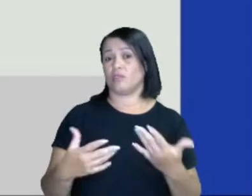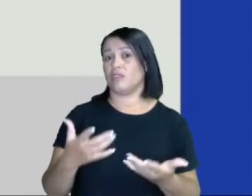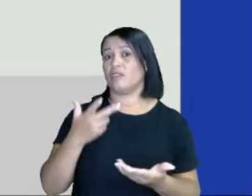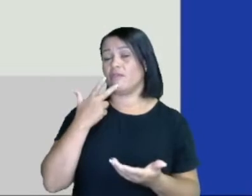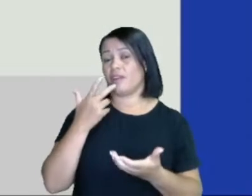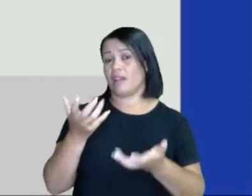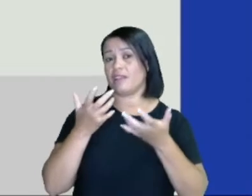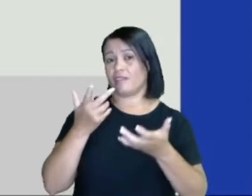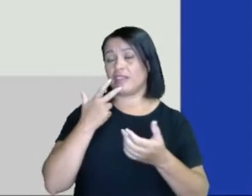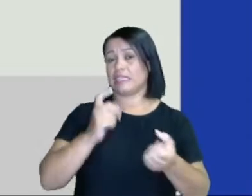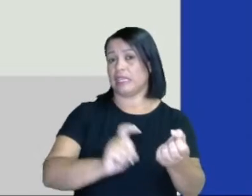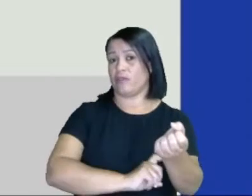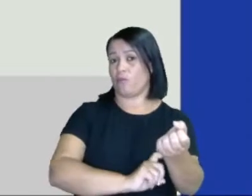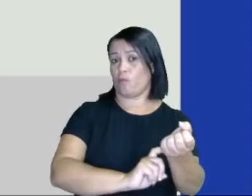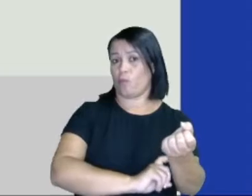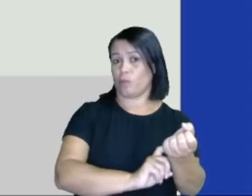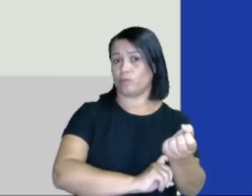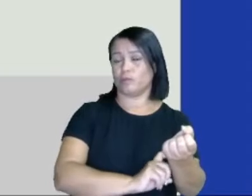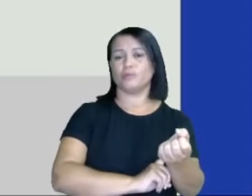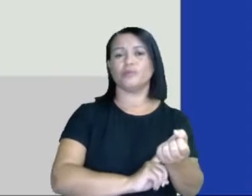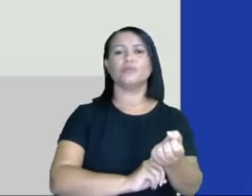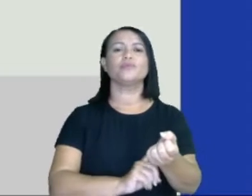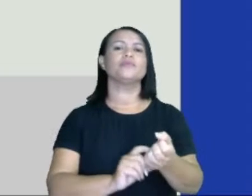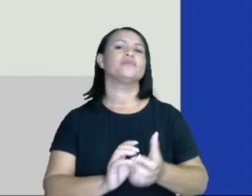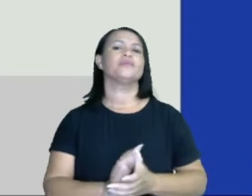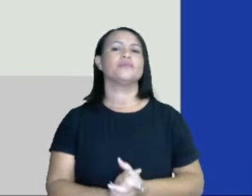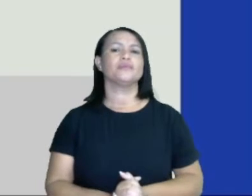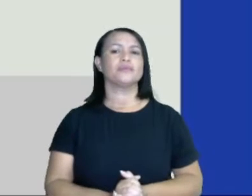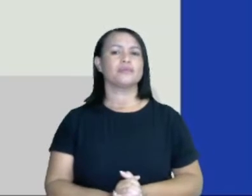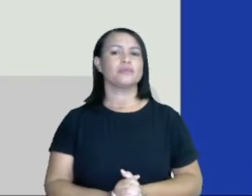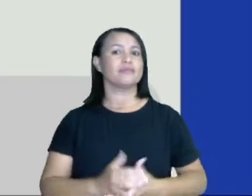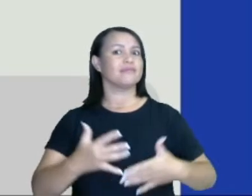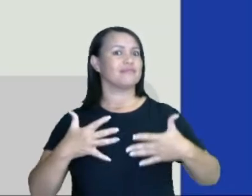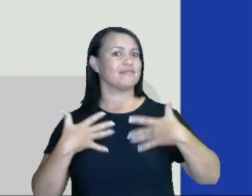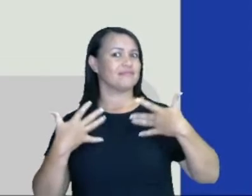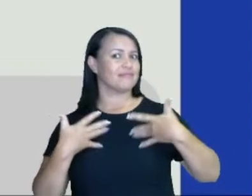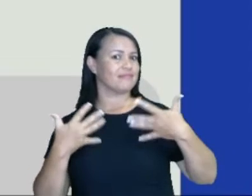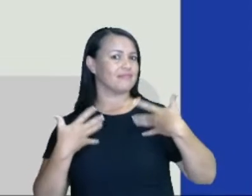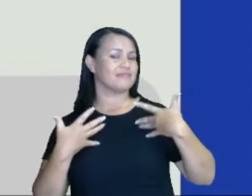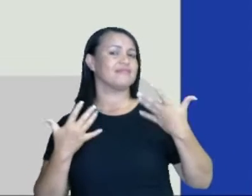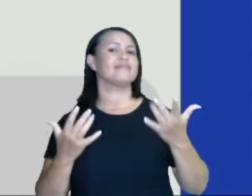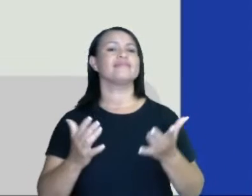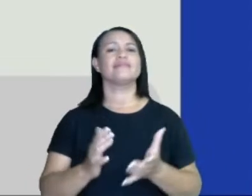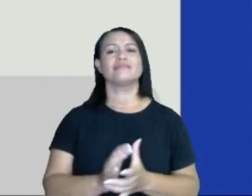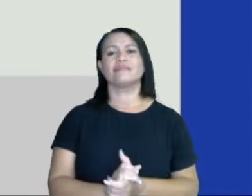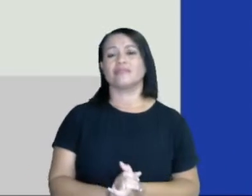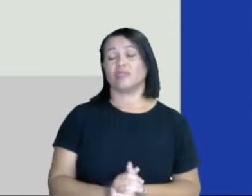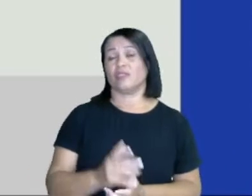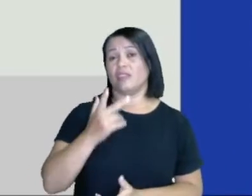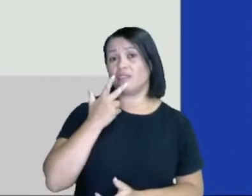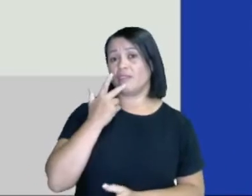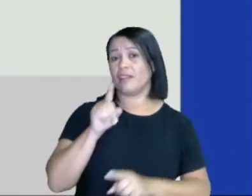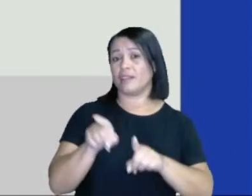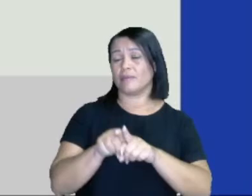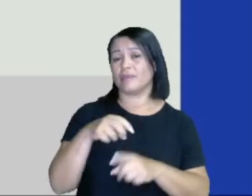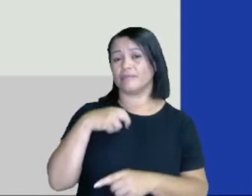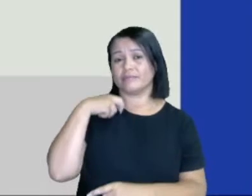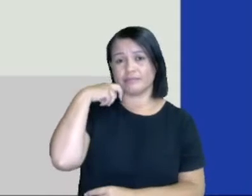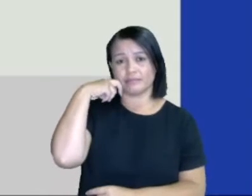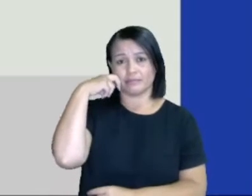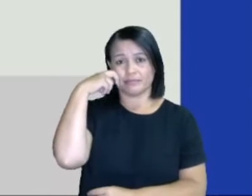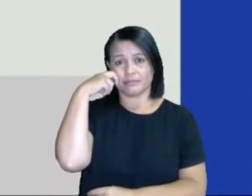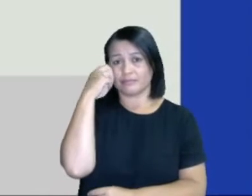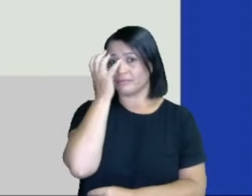quer dizer que está nervoso. Me entusiasma, me dá vergüenza, quando a gente está